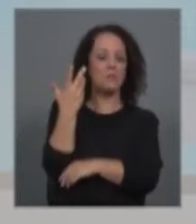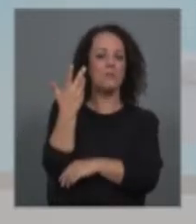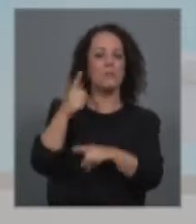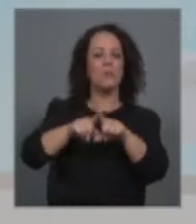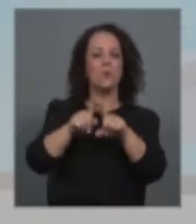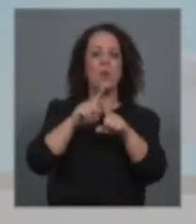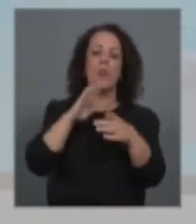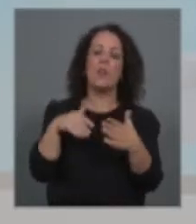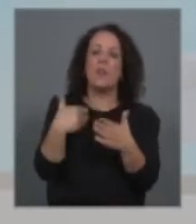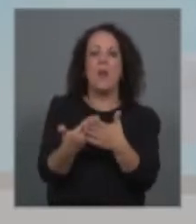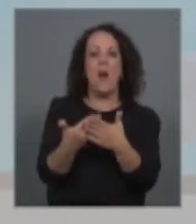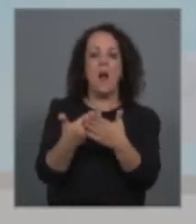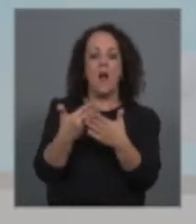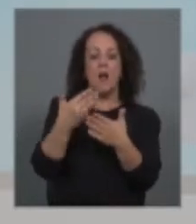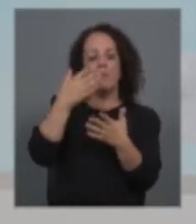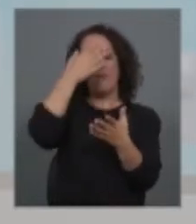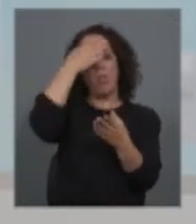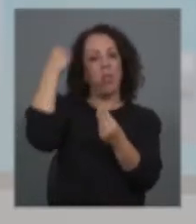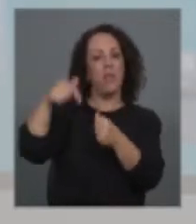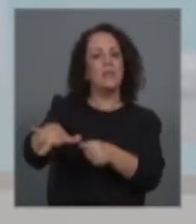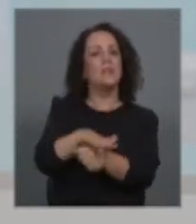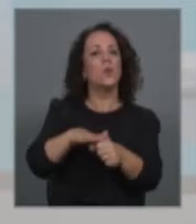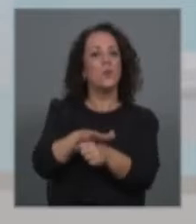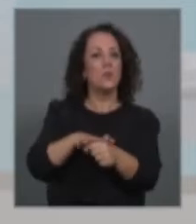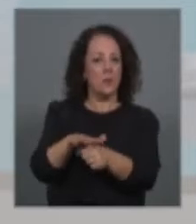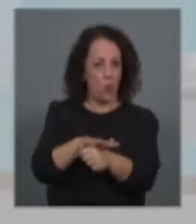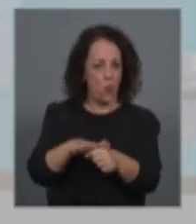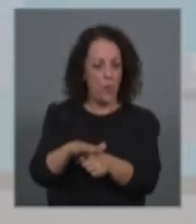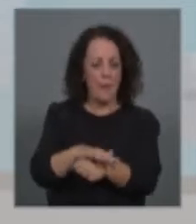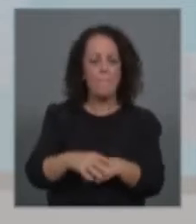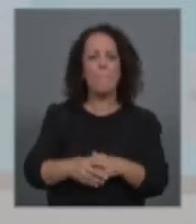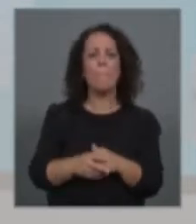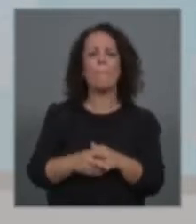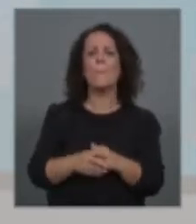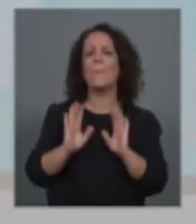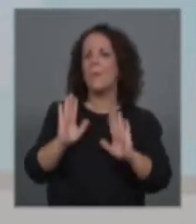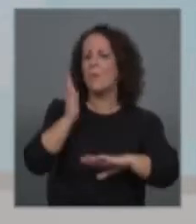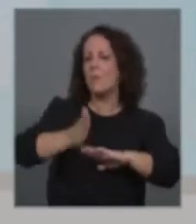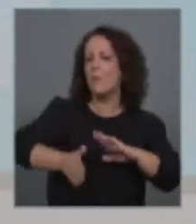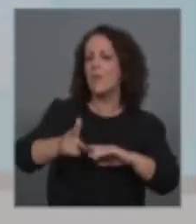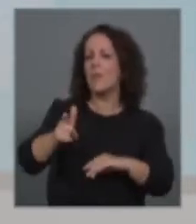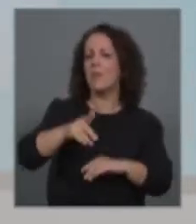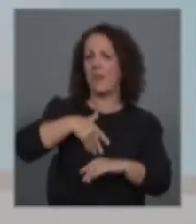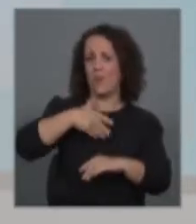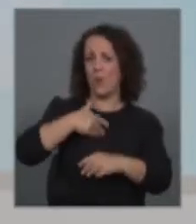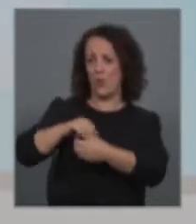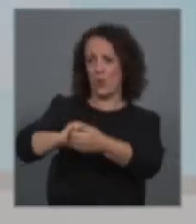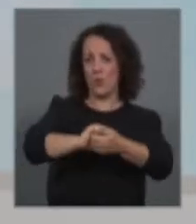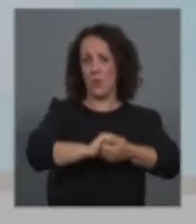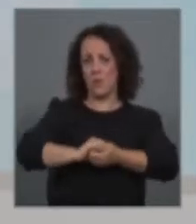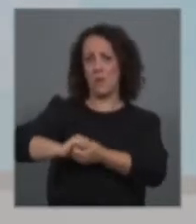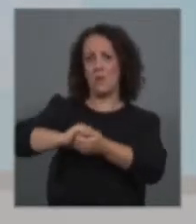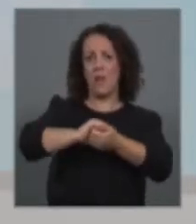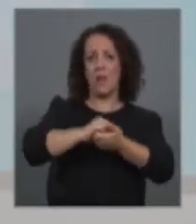fazer, digamos, esquecer esta situação. No entanto, a solidariedade traduz-se